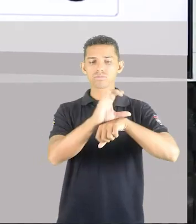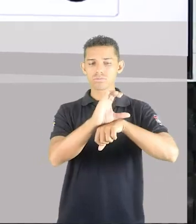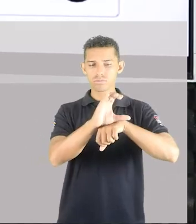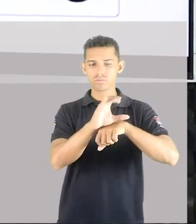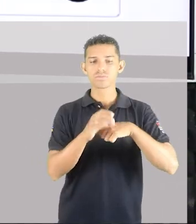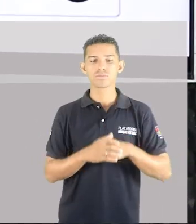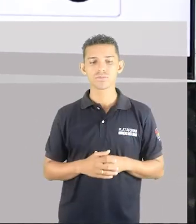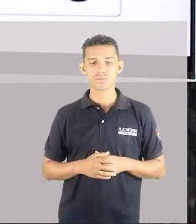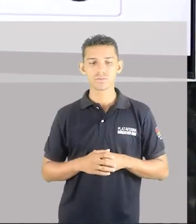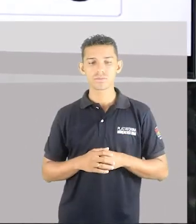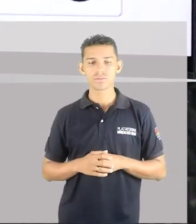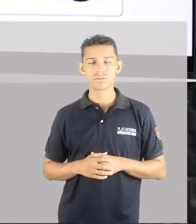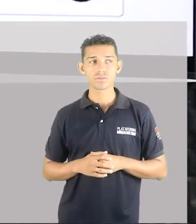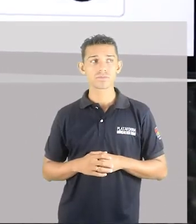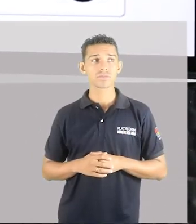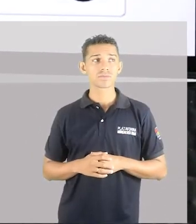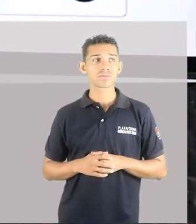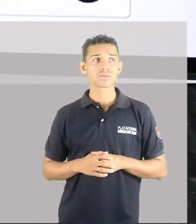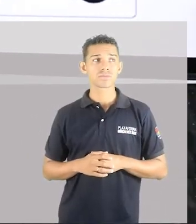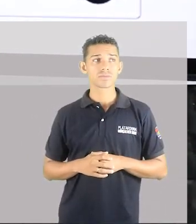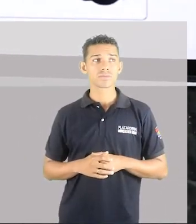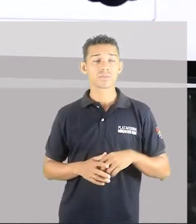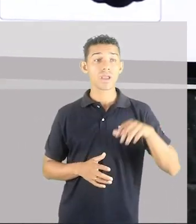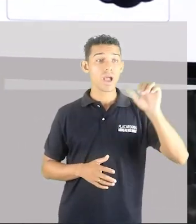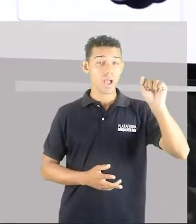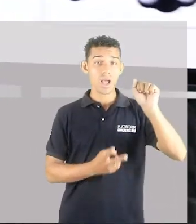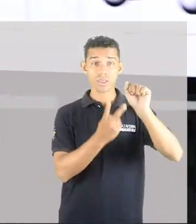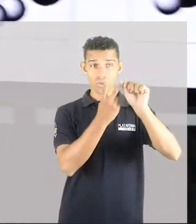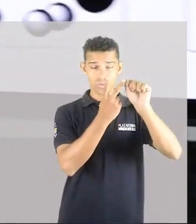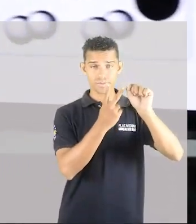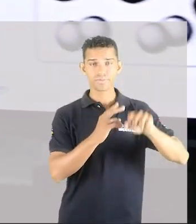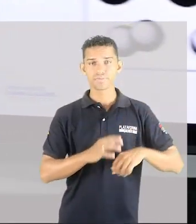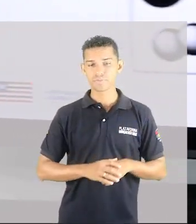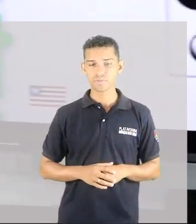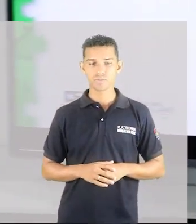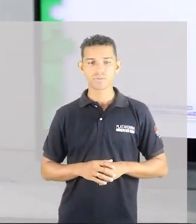cinzas. Lembrando que A tá assim, ó. A2, são 2.